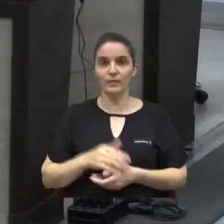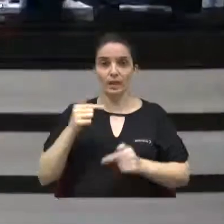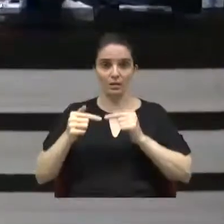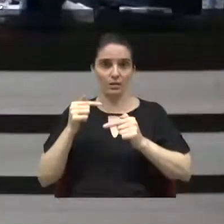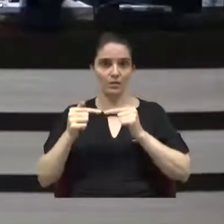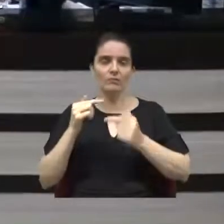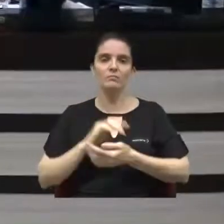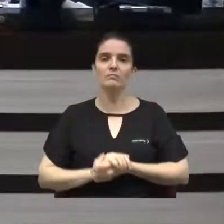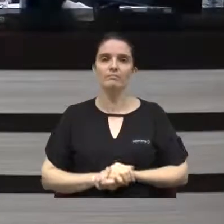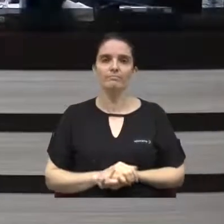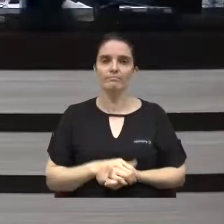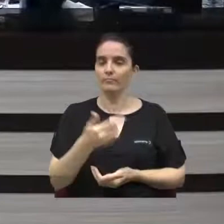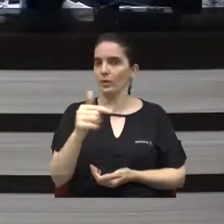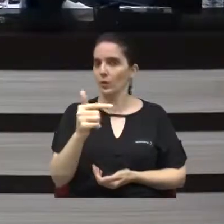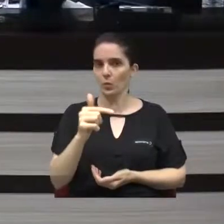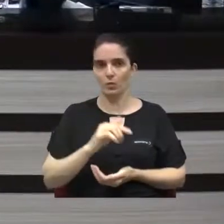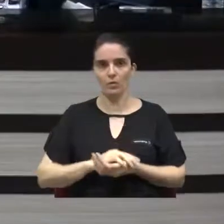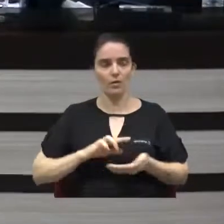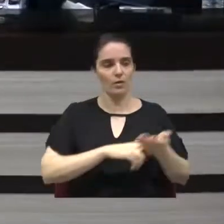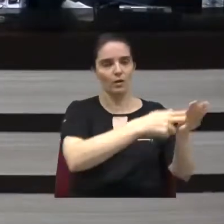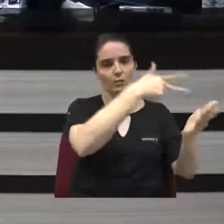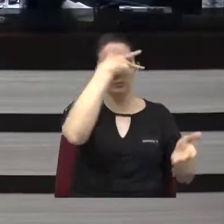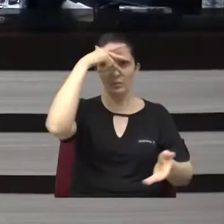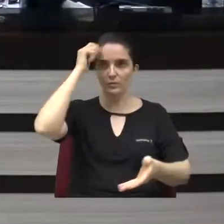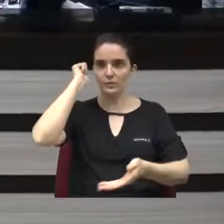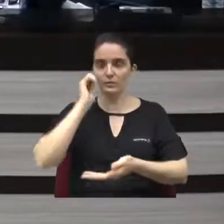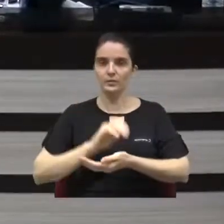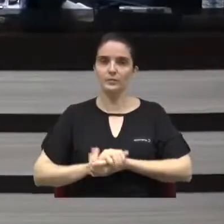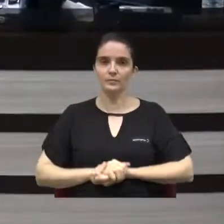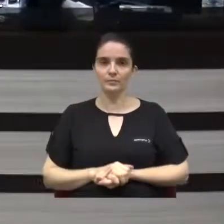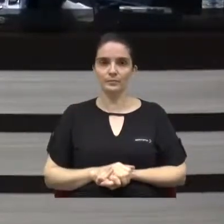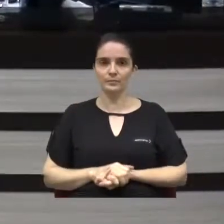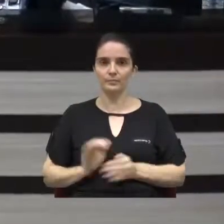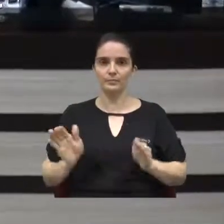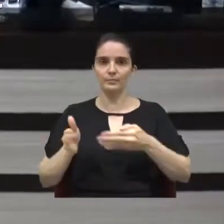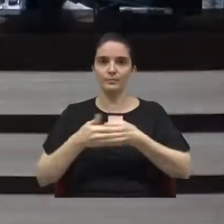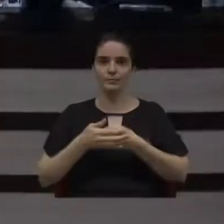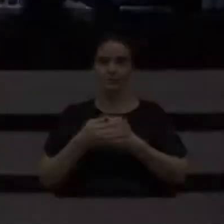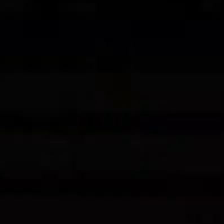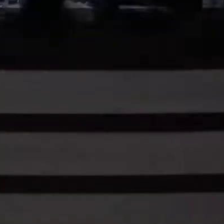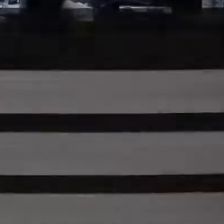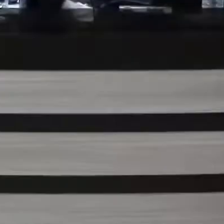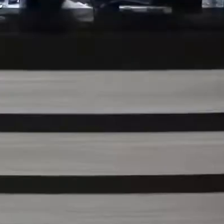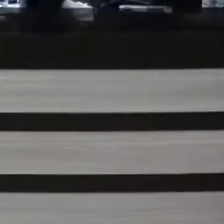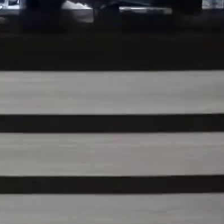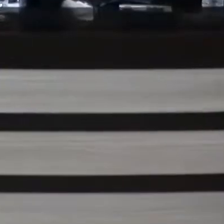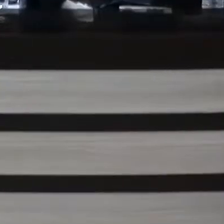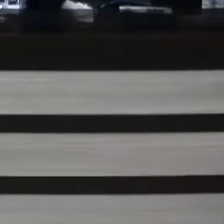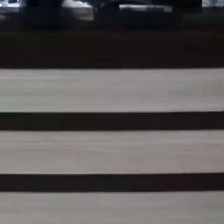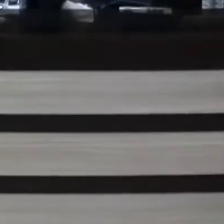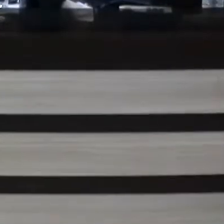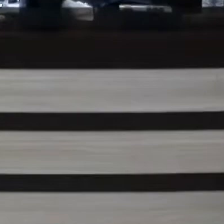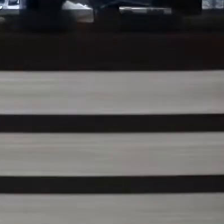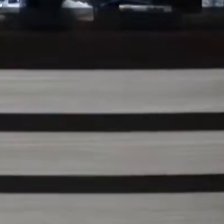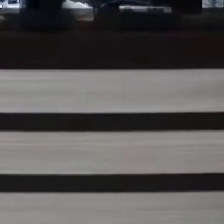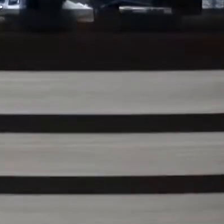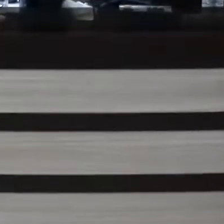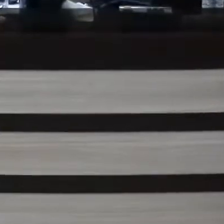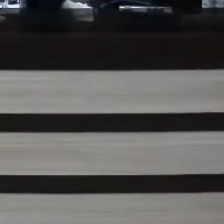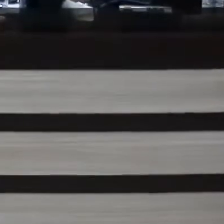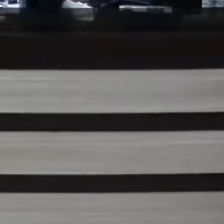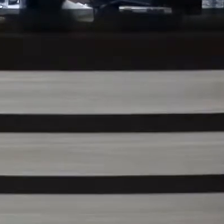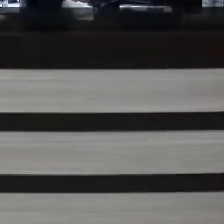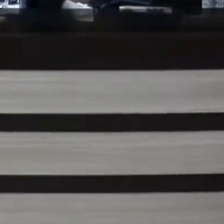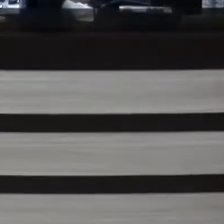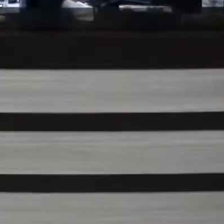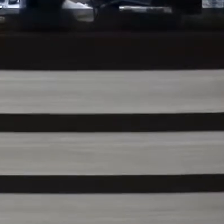discussão. Não havendo ao Executivo, a sessão está suspensa por 1 minuto. A sessão está reaberta. A matéria a ser